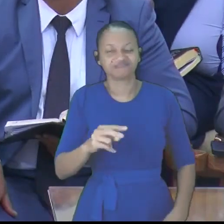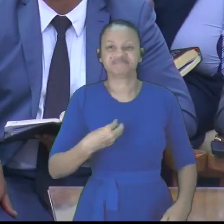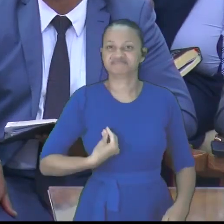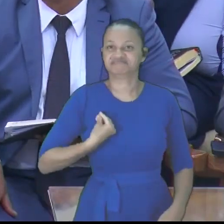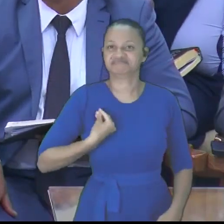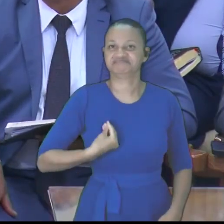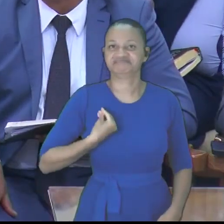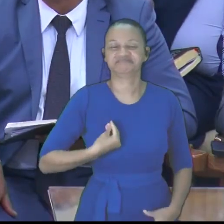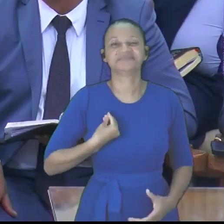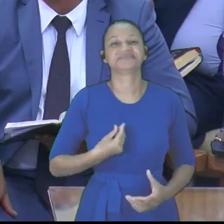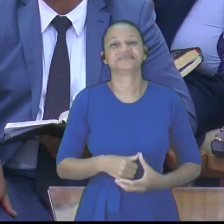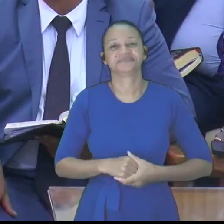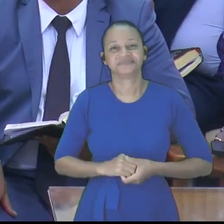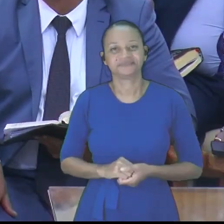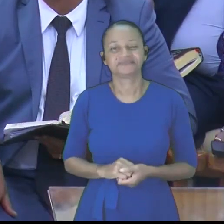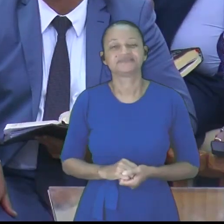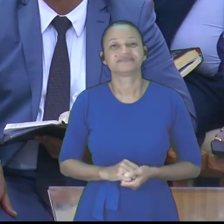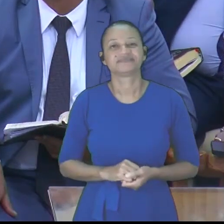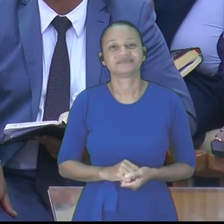Aleluia.